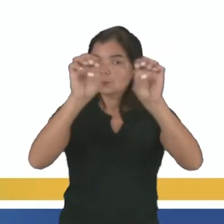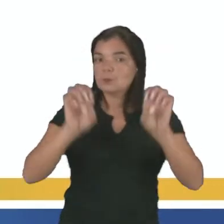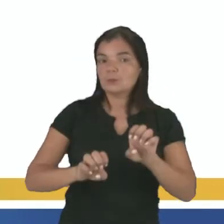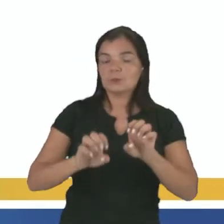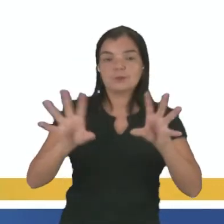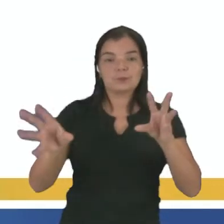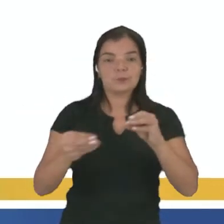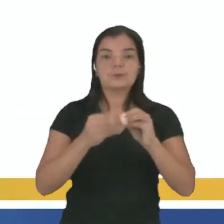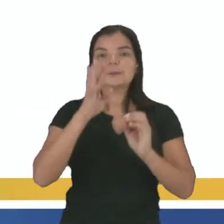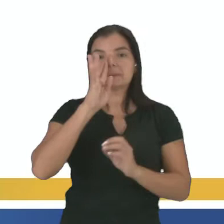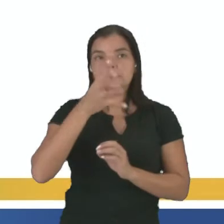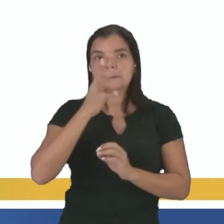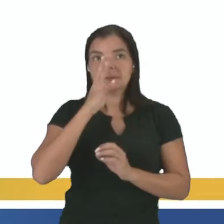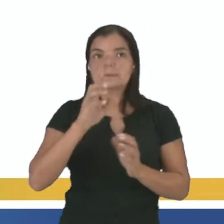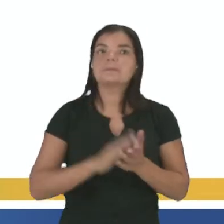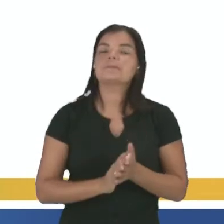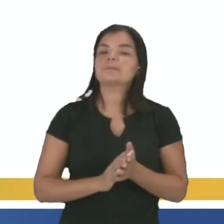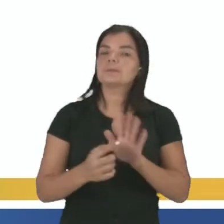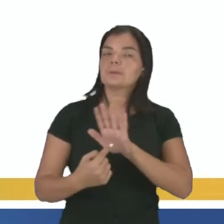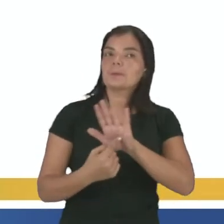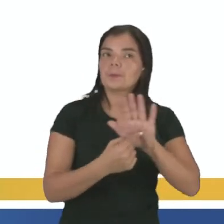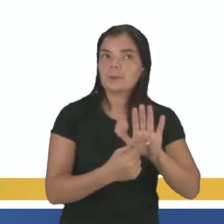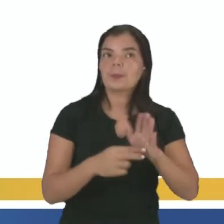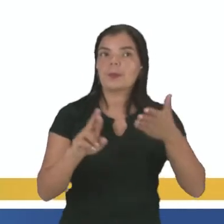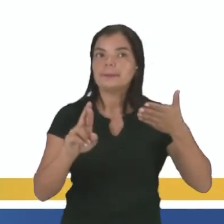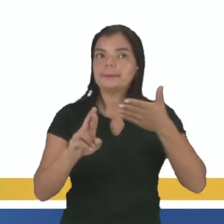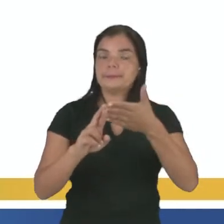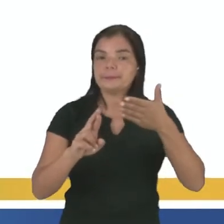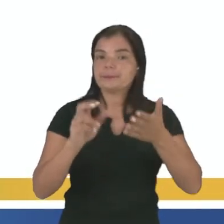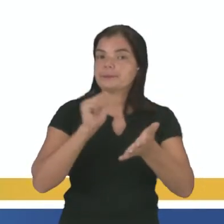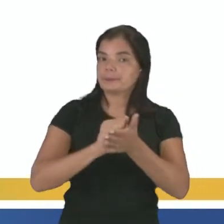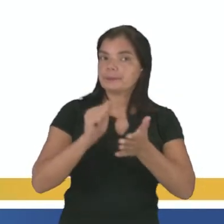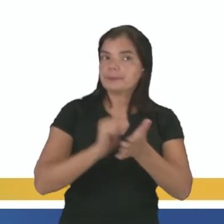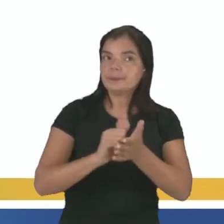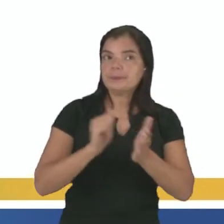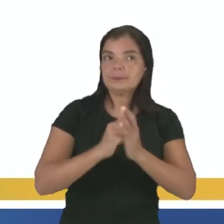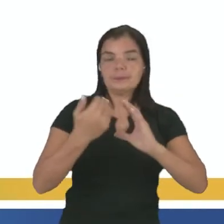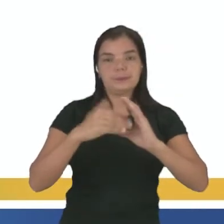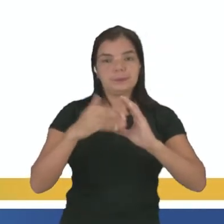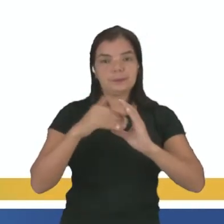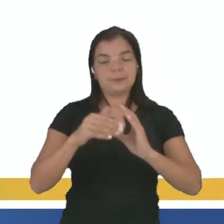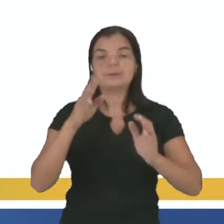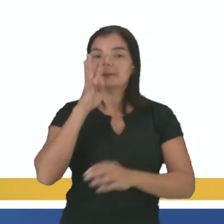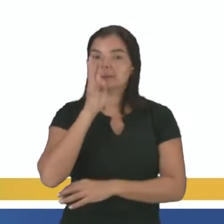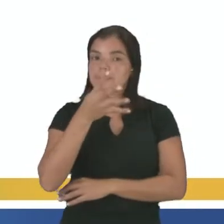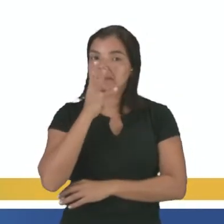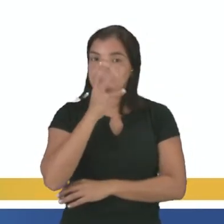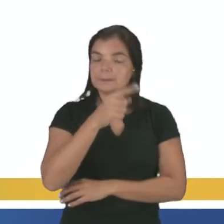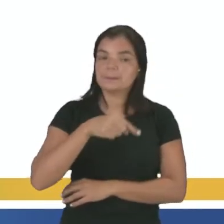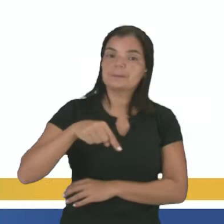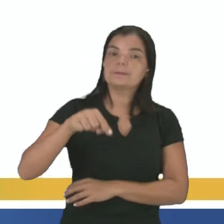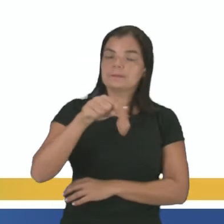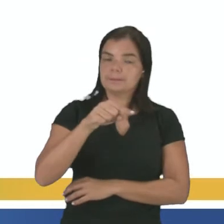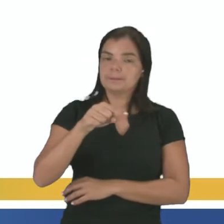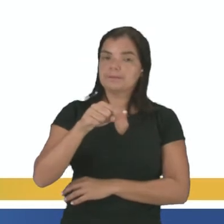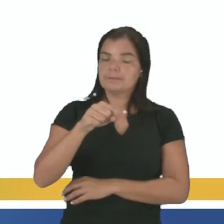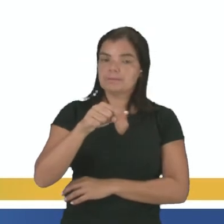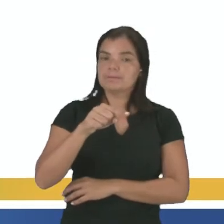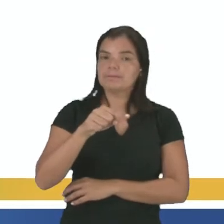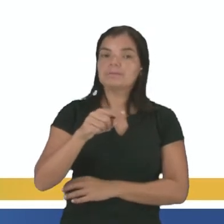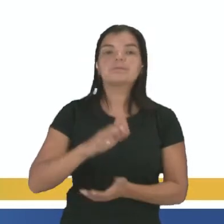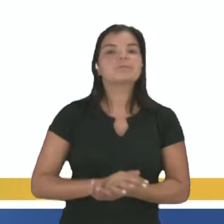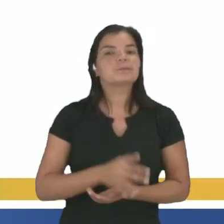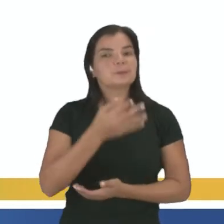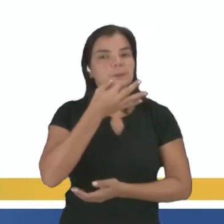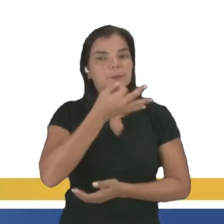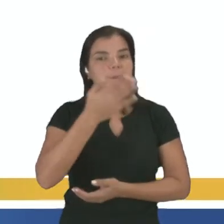crítico: identificação, referência, a obra e o autor, a mensagem e a crítica, que é onde você vai deixar o